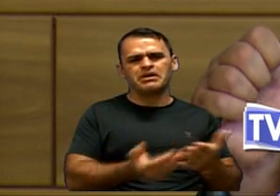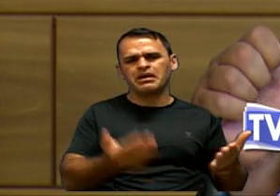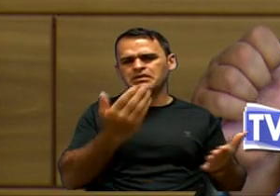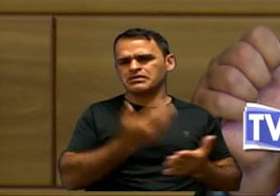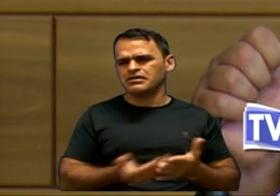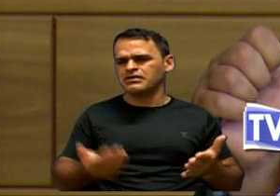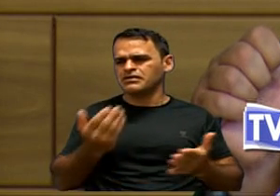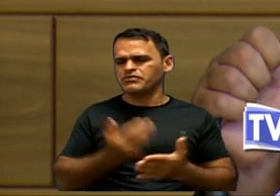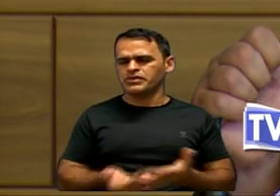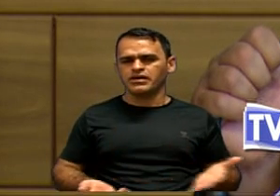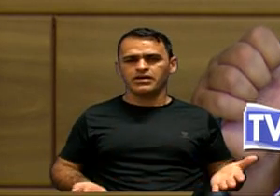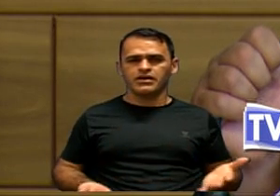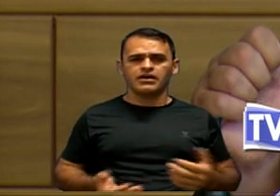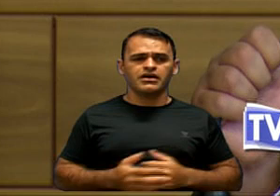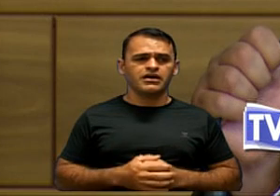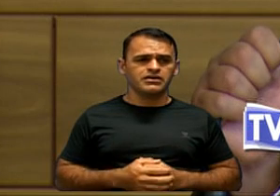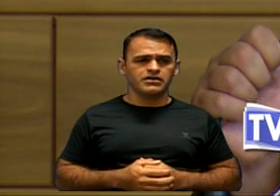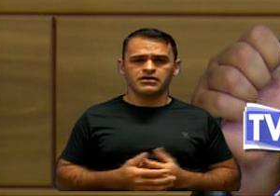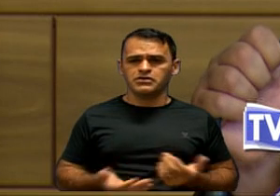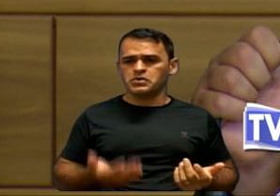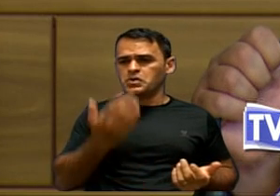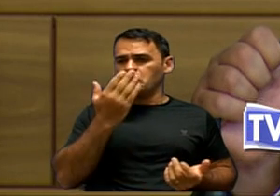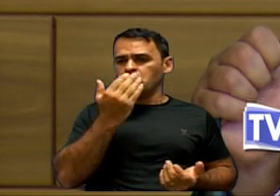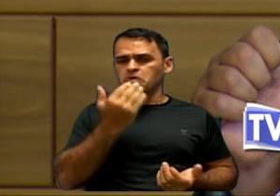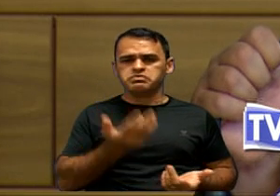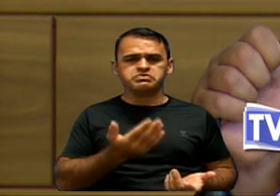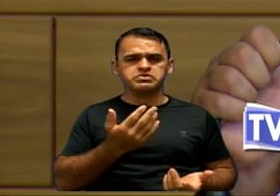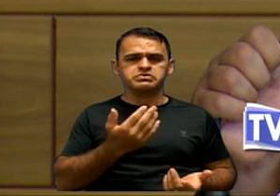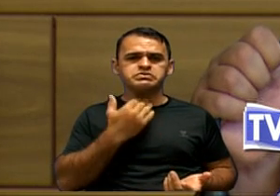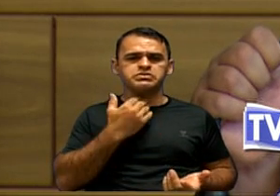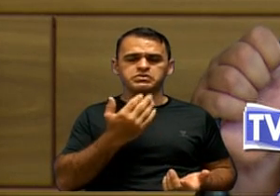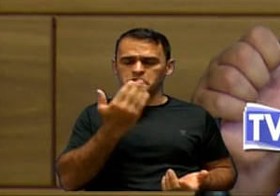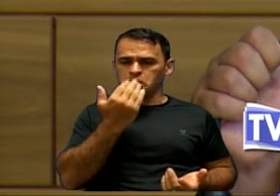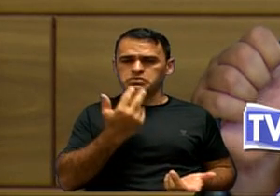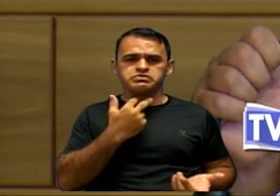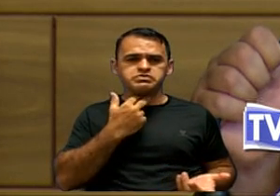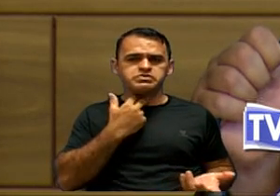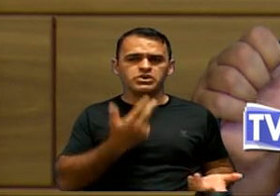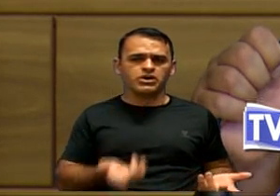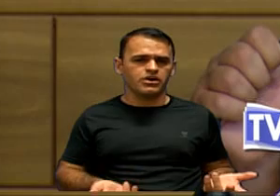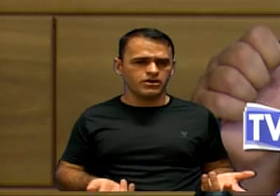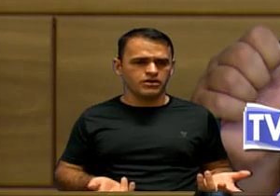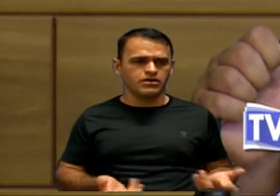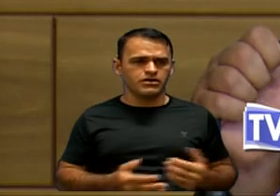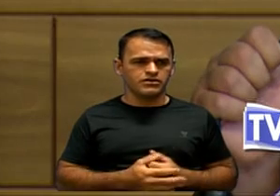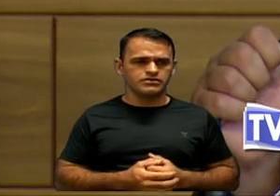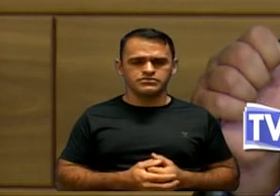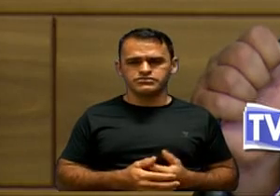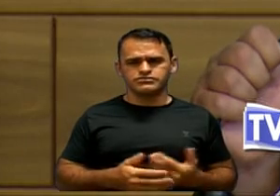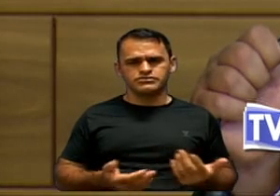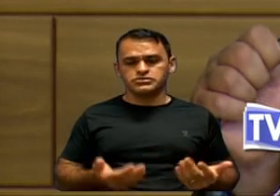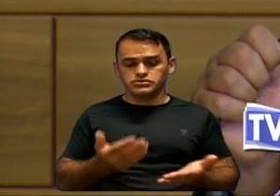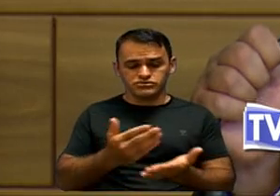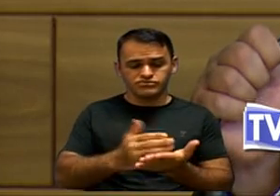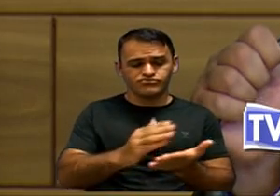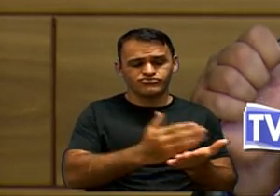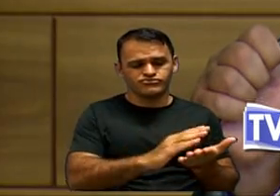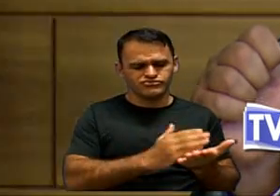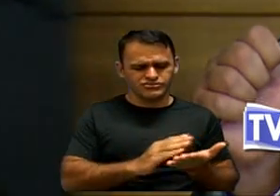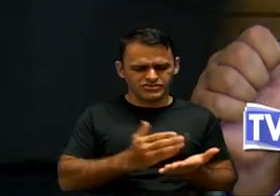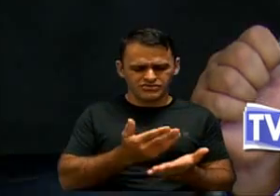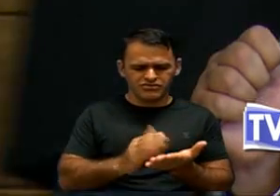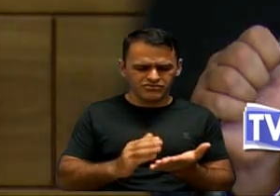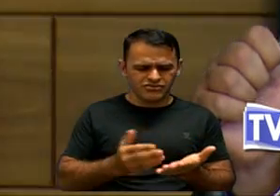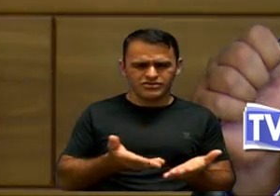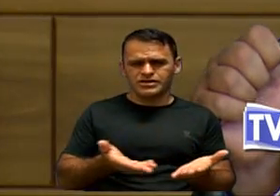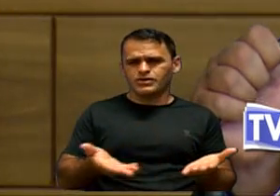conta de não poderem eles poderem se alimentar, né? E hoje a gente tem que falar essa palavra, ser o excedente para o professor, não é